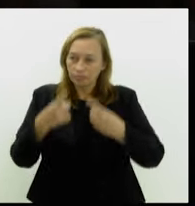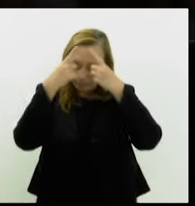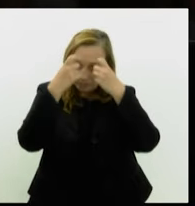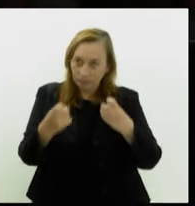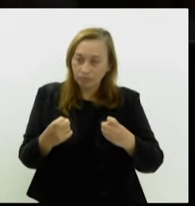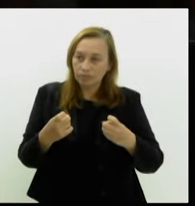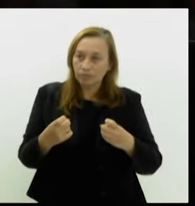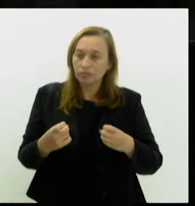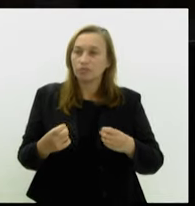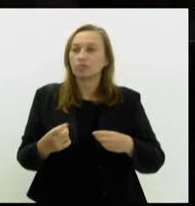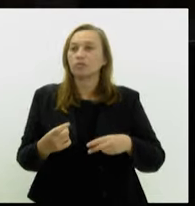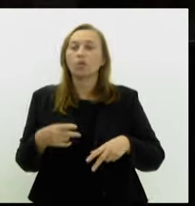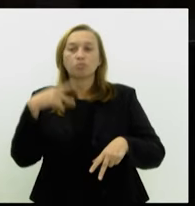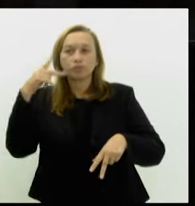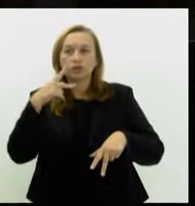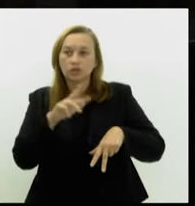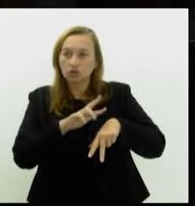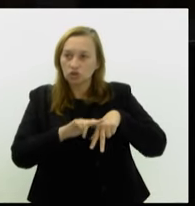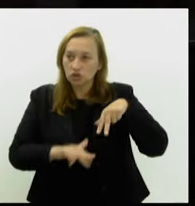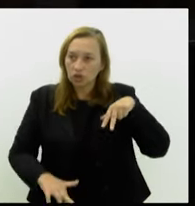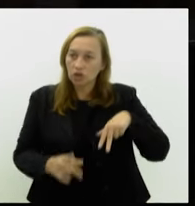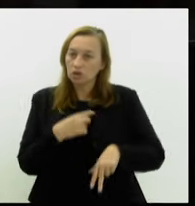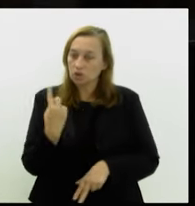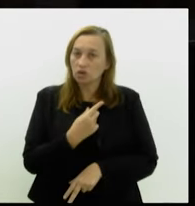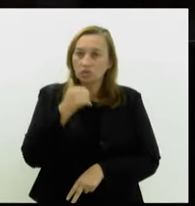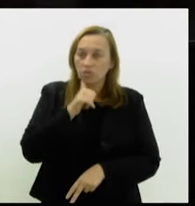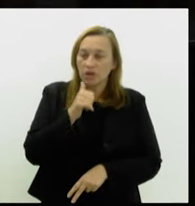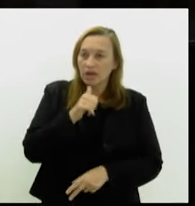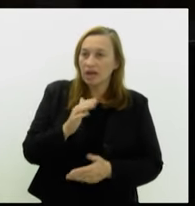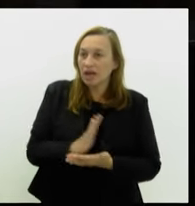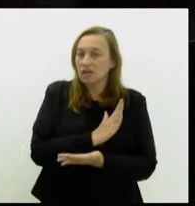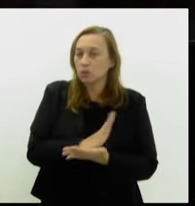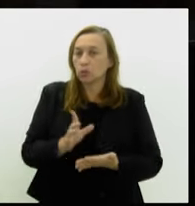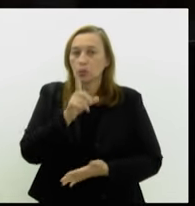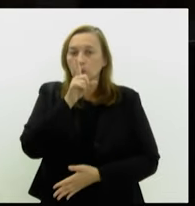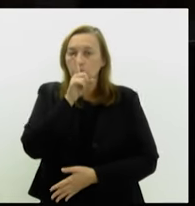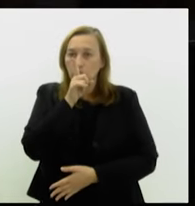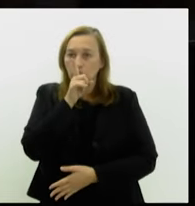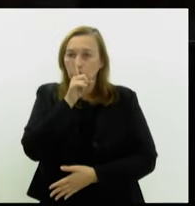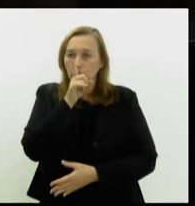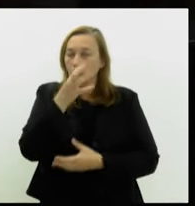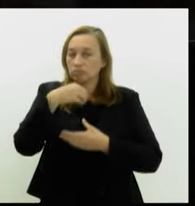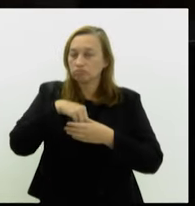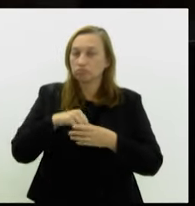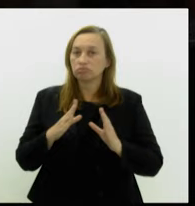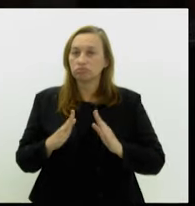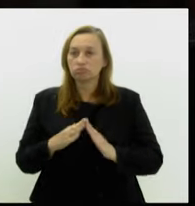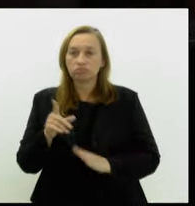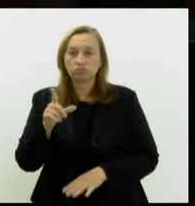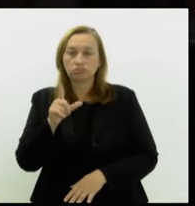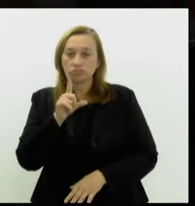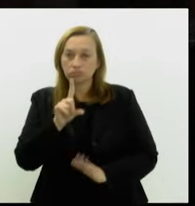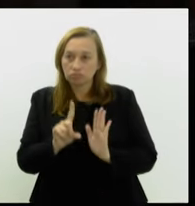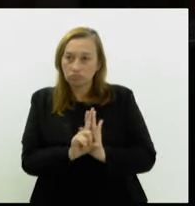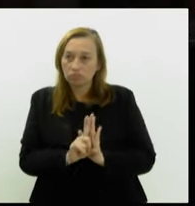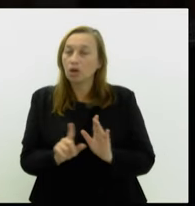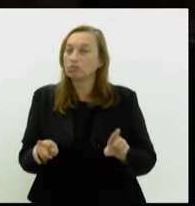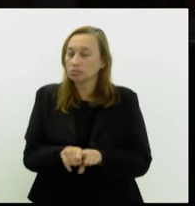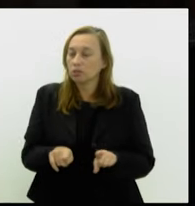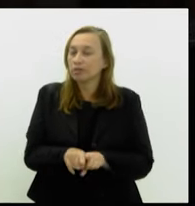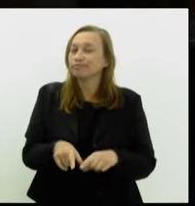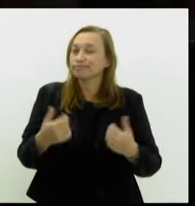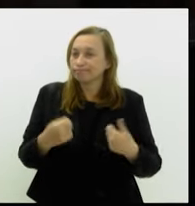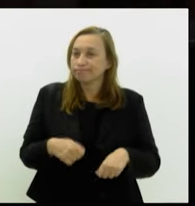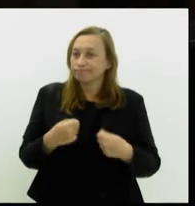gênero. É isso mesmo. Nós, mulheres, muitas vezes silenciadas dentro das casas legislativas, também